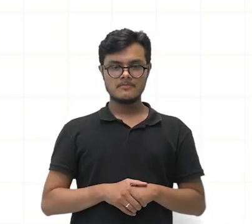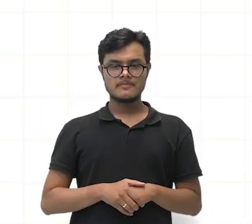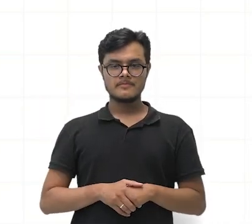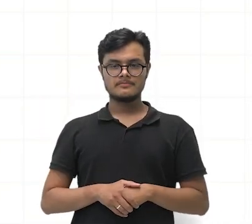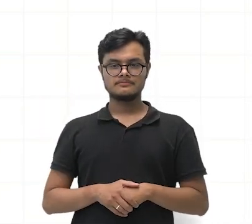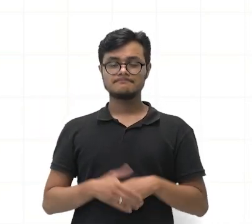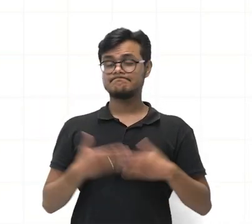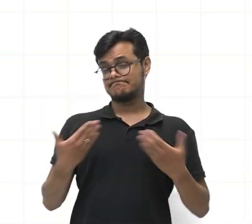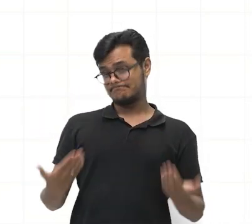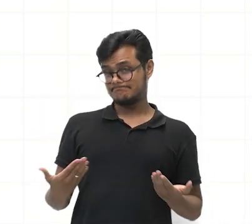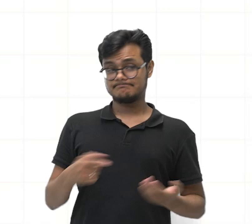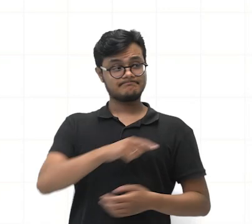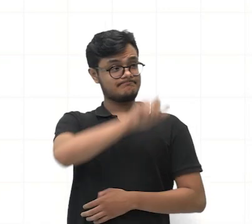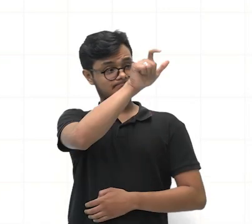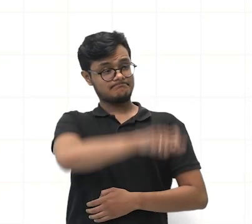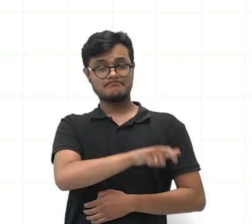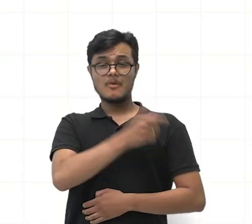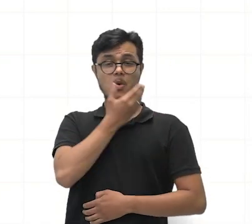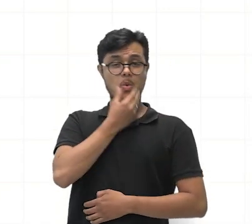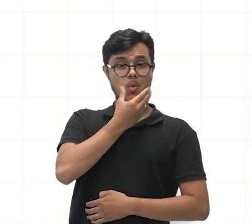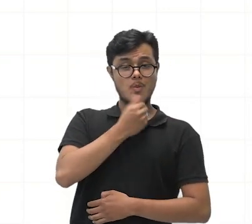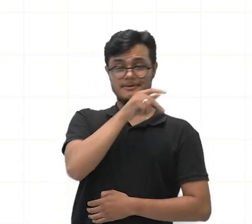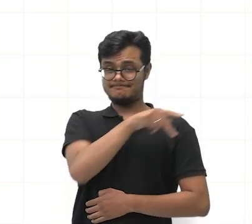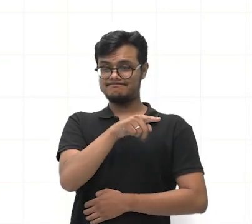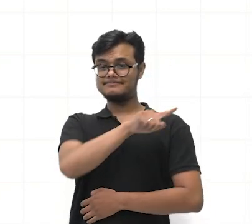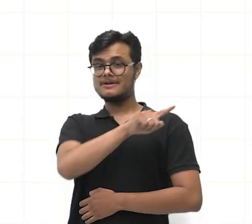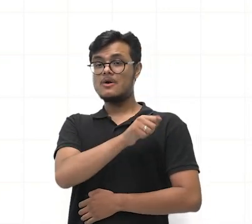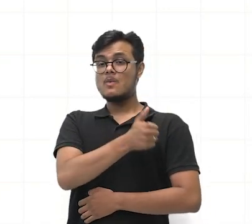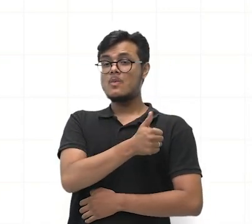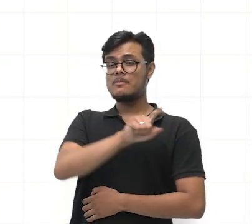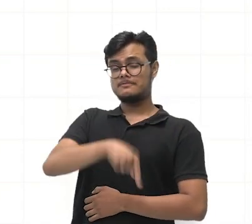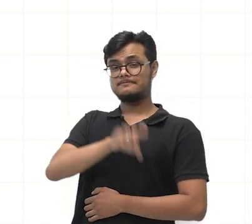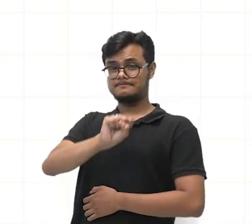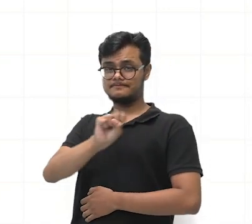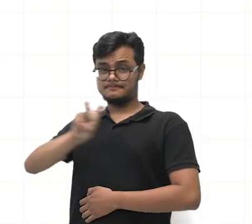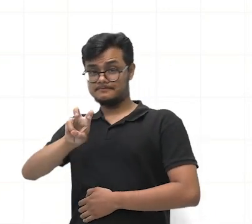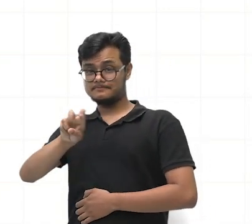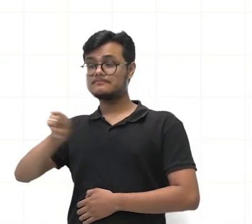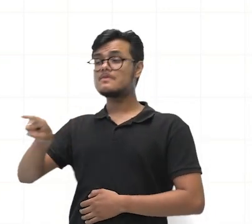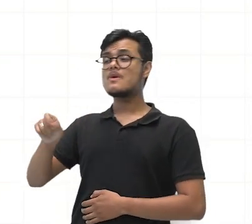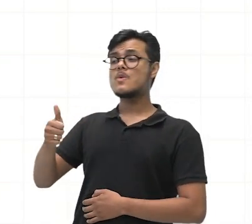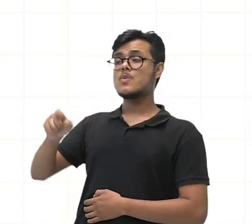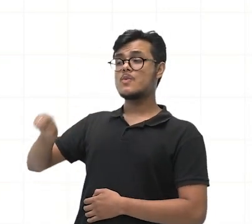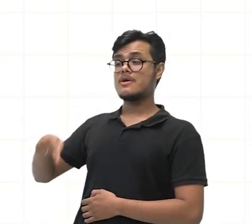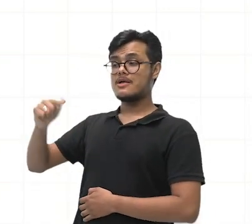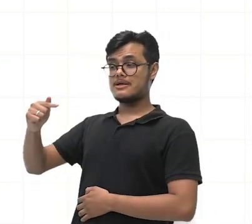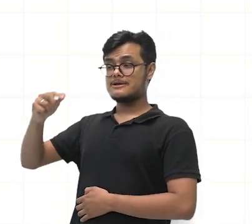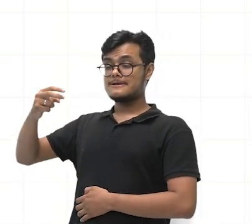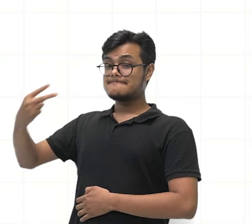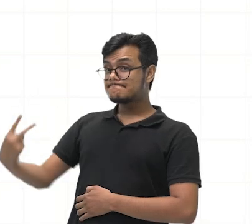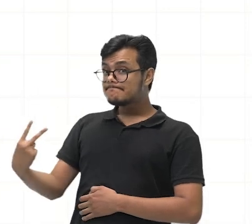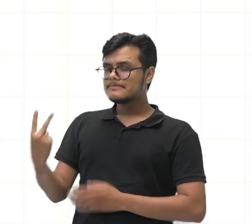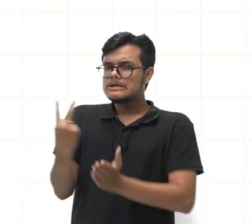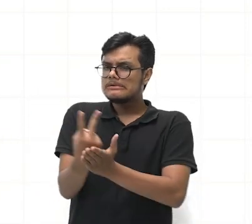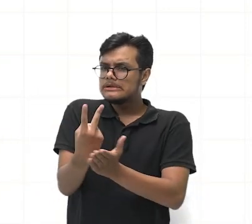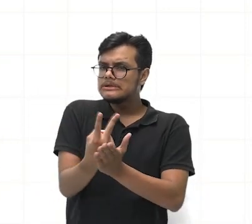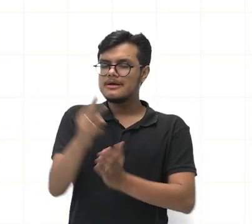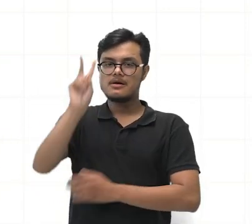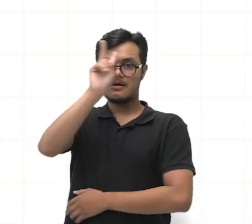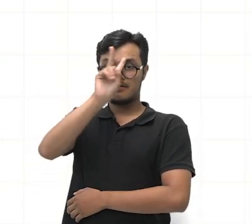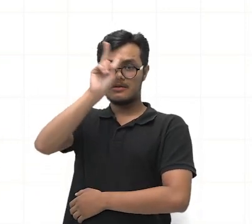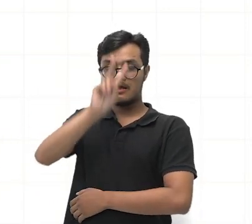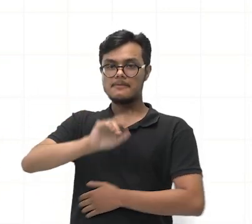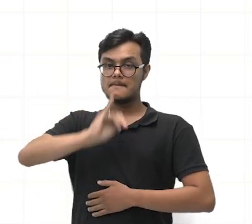O professor Emerson mede 1,85 de altura e o professor Paulo mede 1,72. Lembre, pessoal, na hora de armar essa operação,